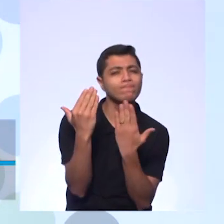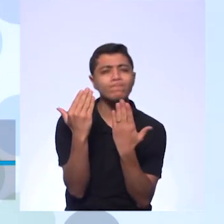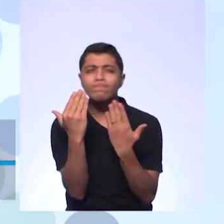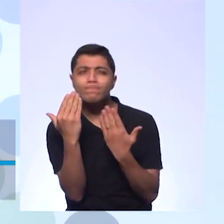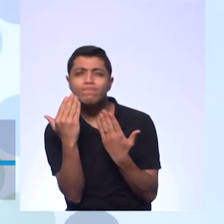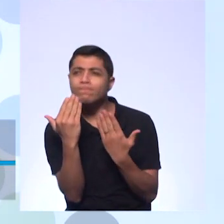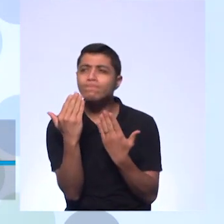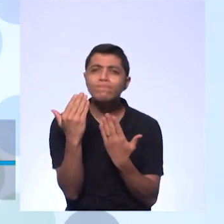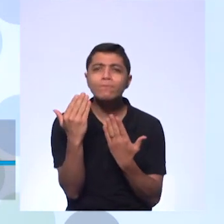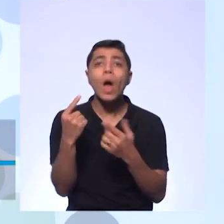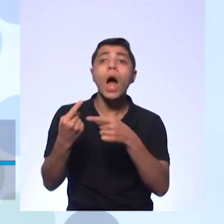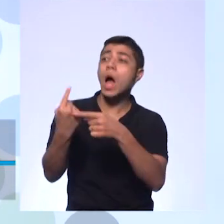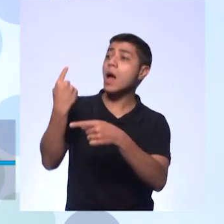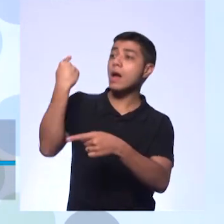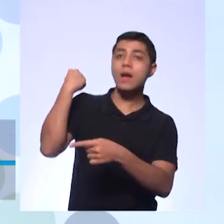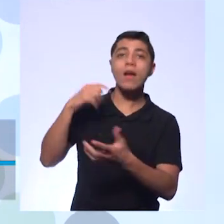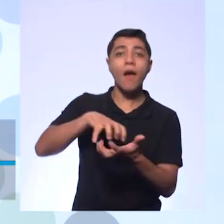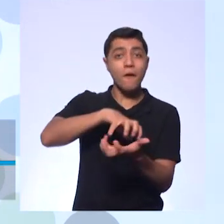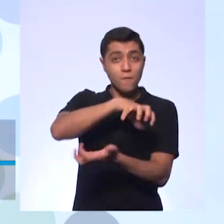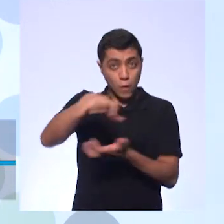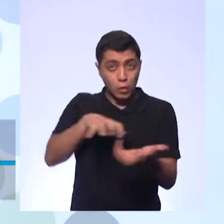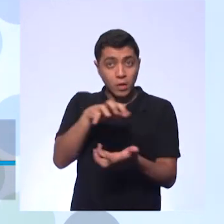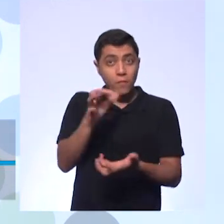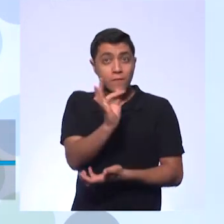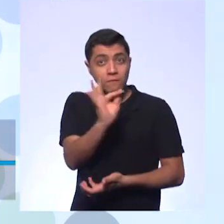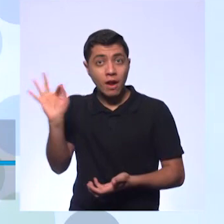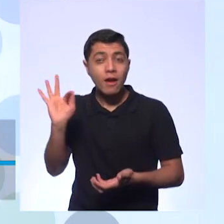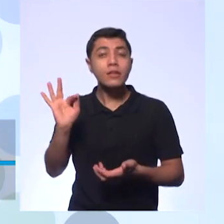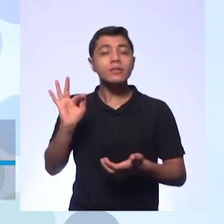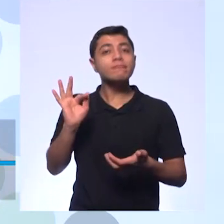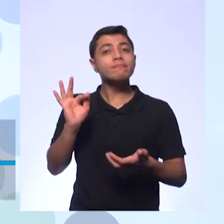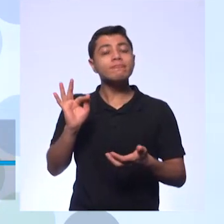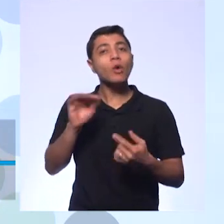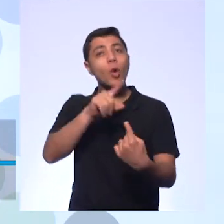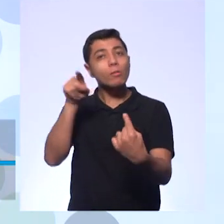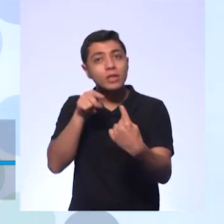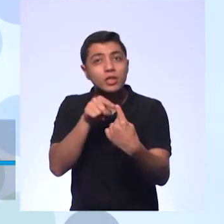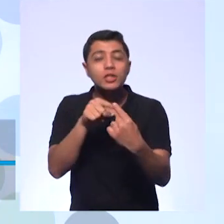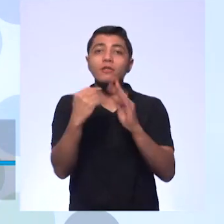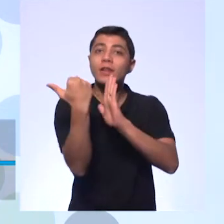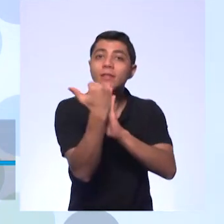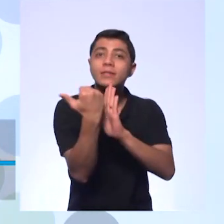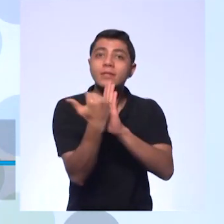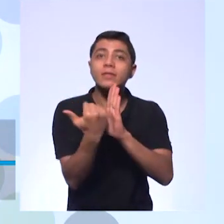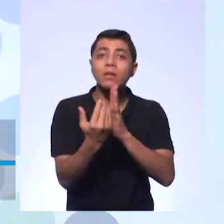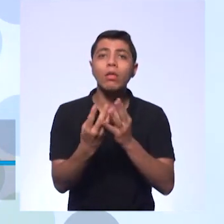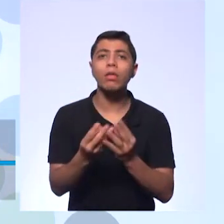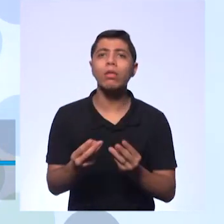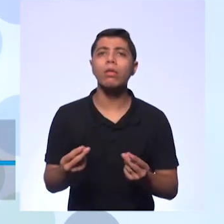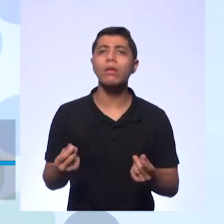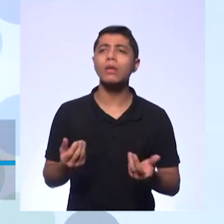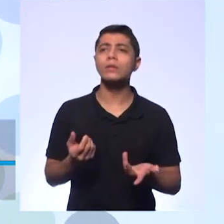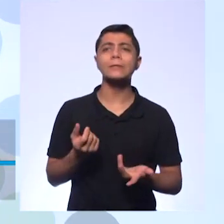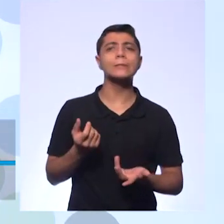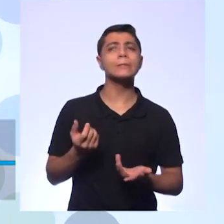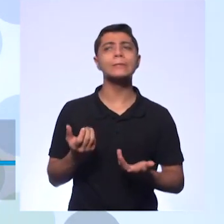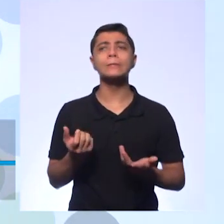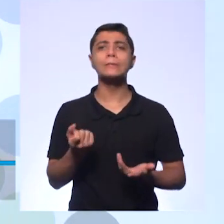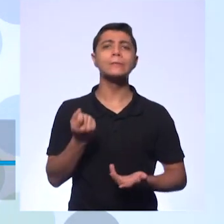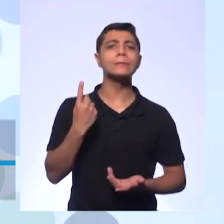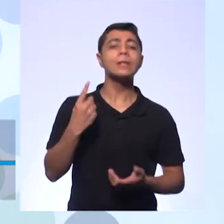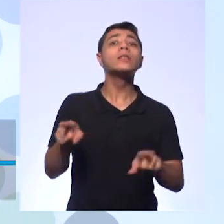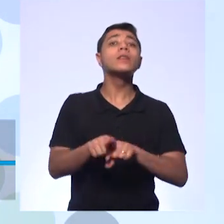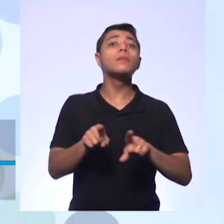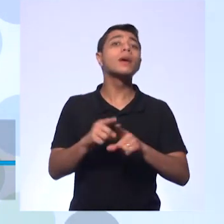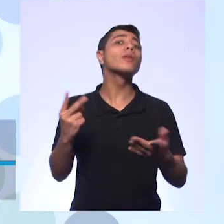perdendo, né? E, claro, na esteira de tudo isso, lá vem o Napoleão Bonaparte com a sua ascensão, né, com a sua popularidade cada